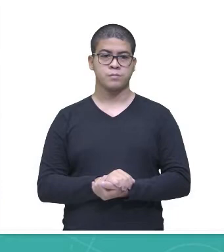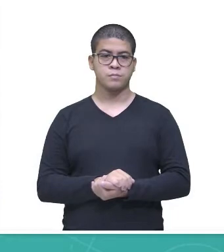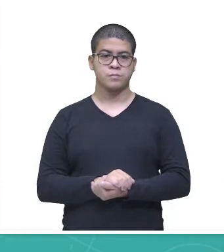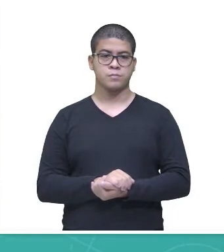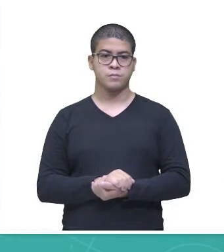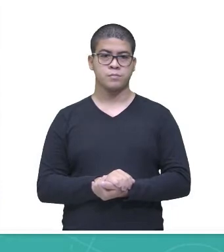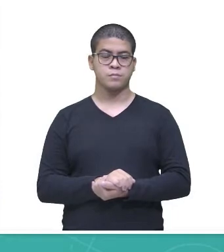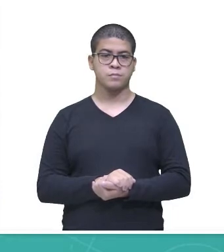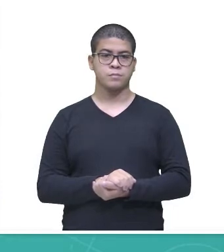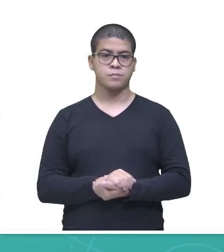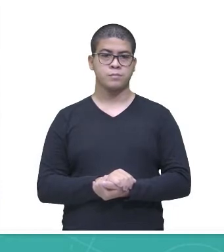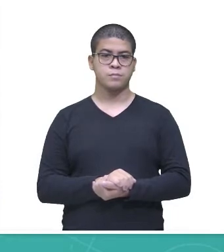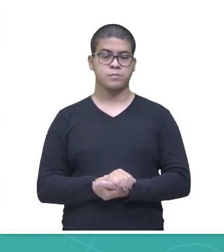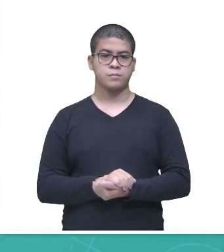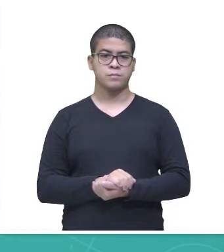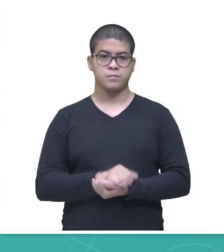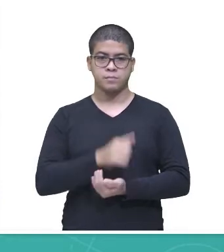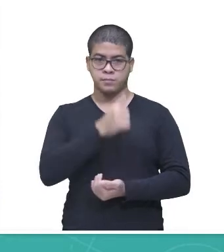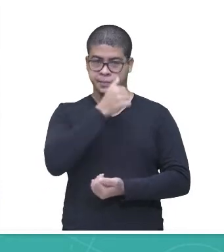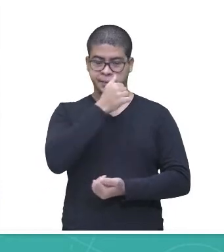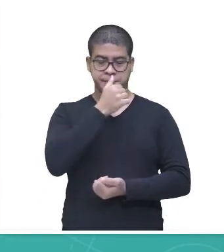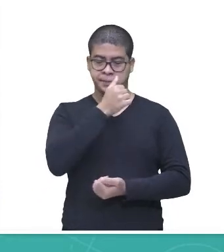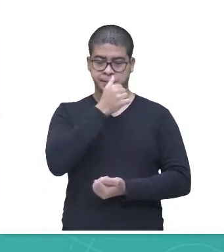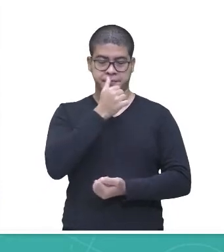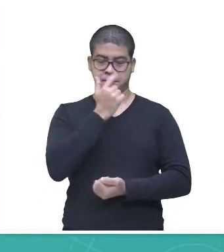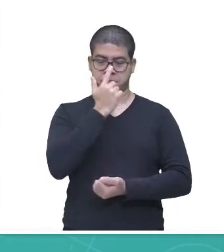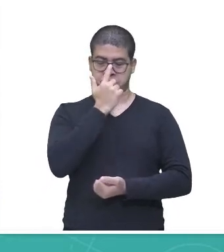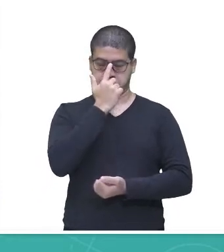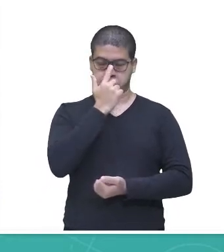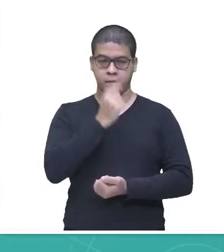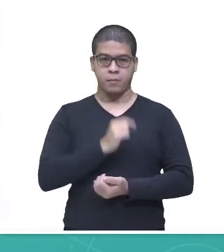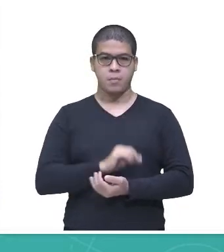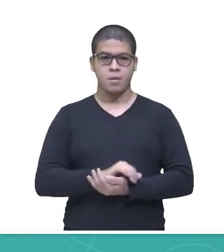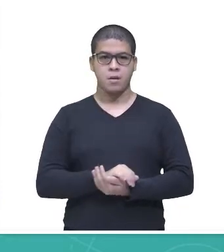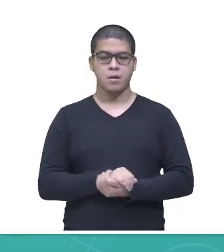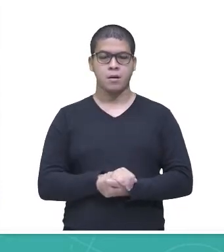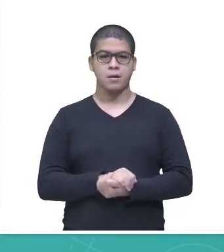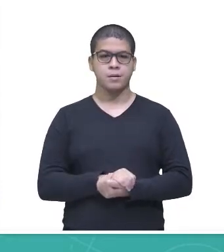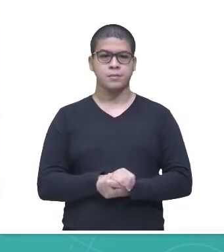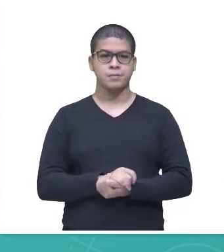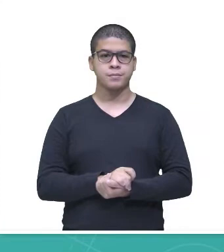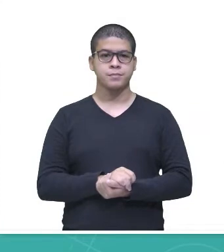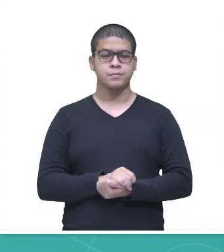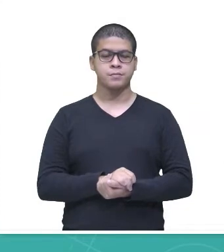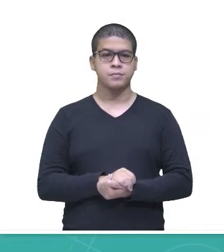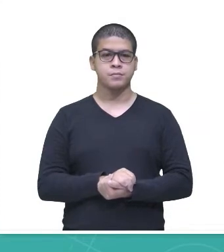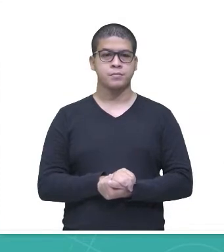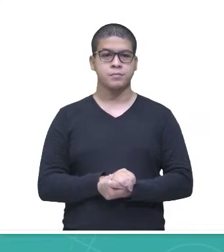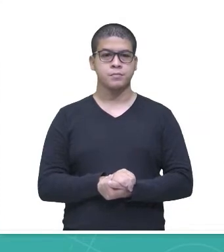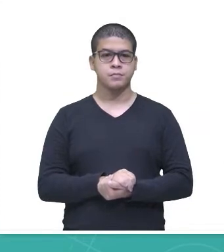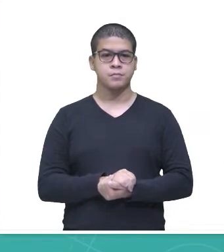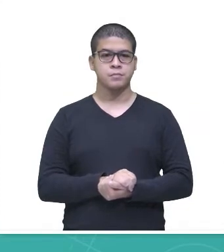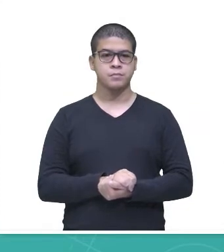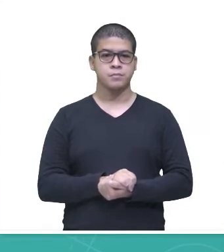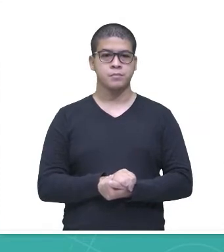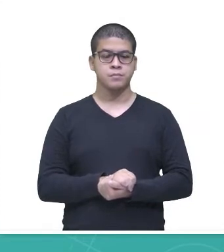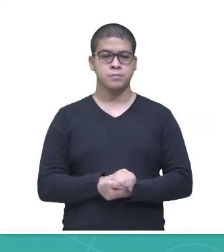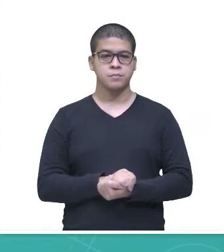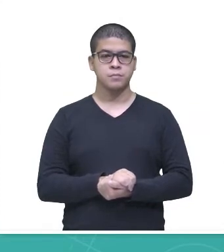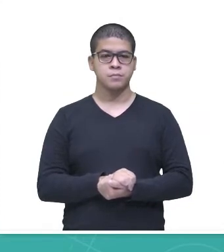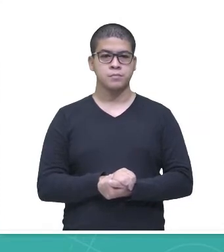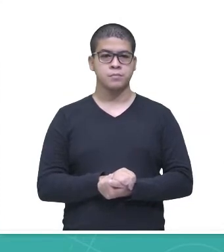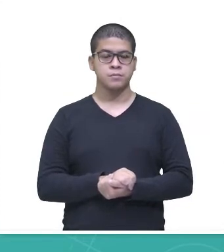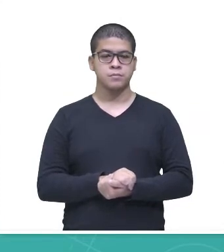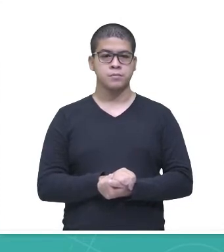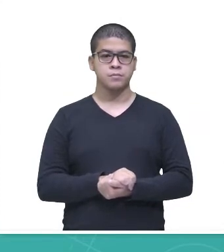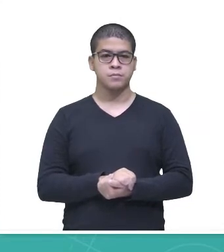resolve 8 menos 4, que é 4, e 7 menos 3, que é 4.